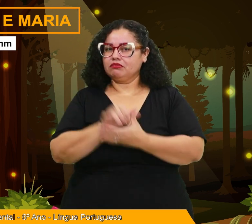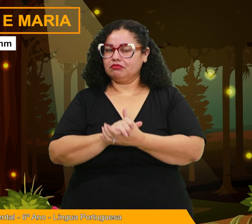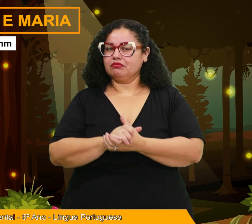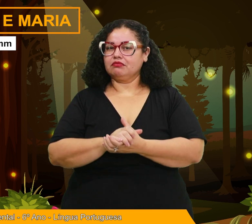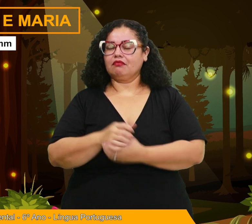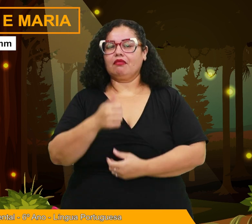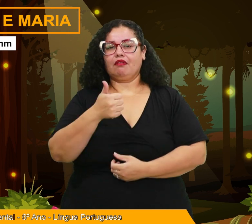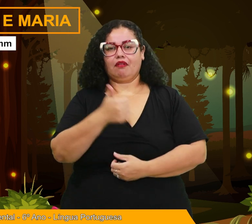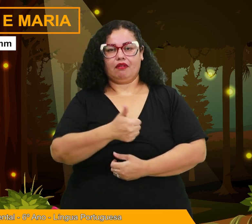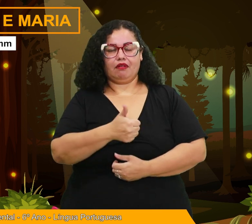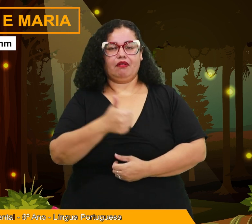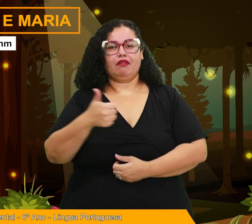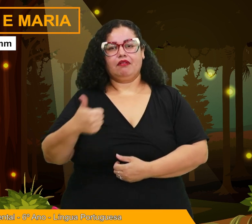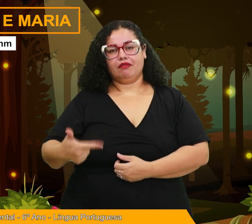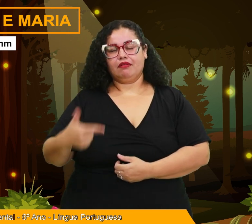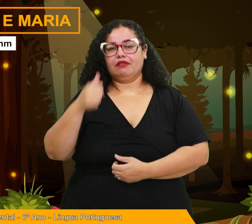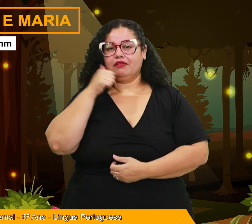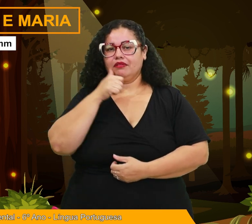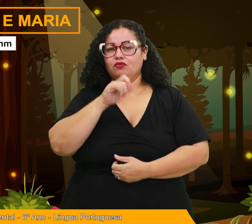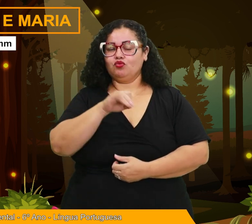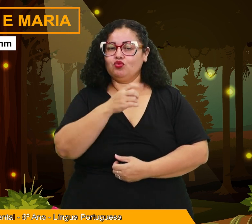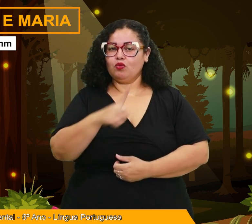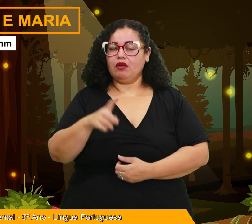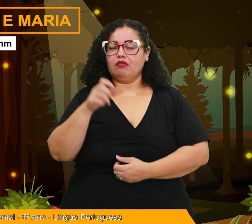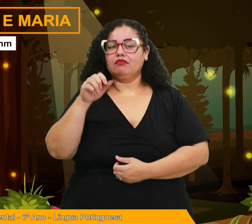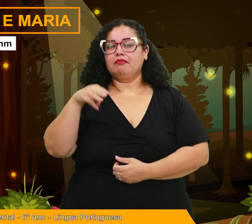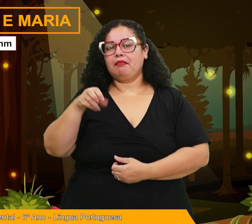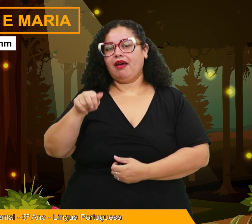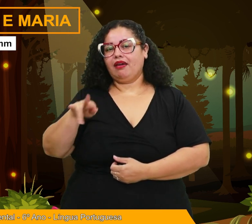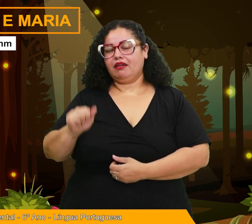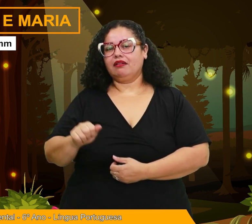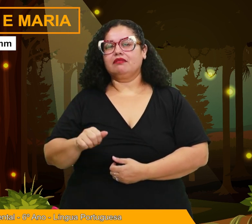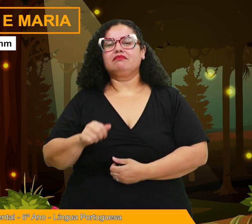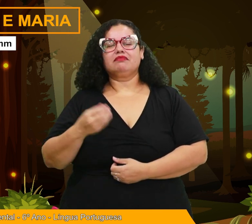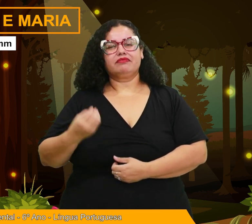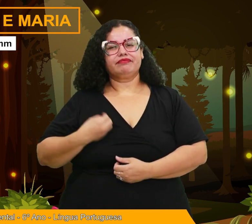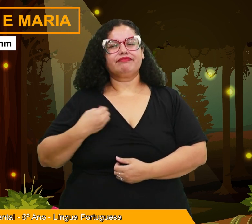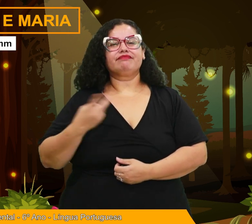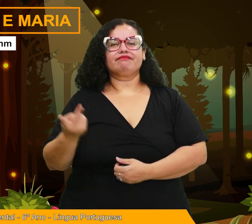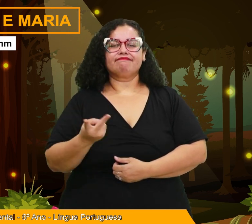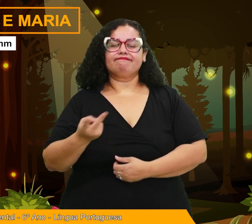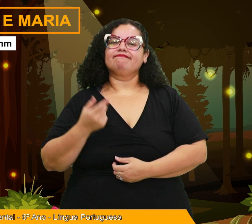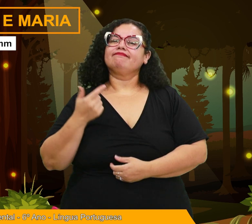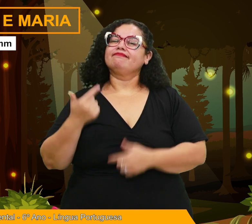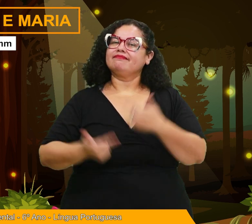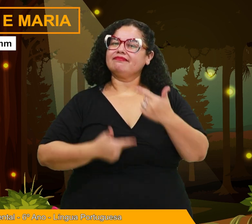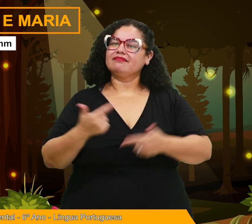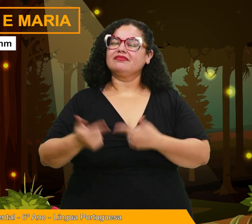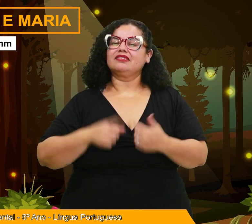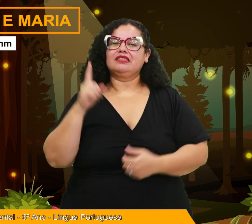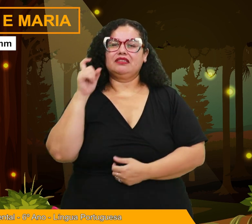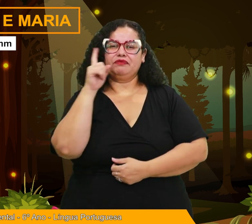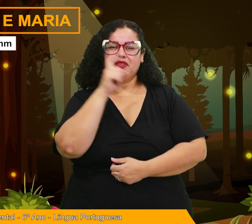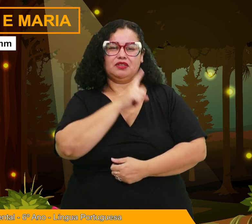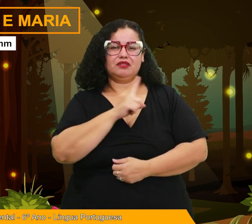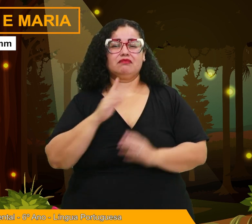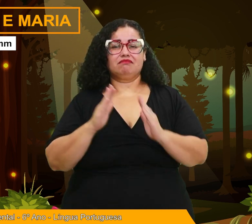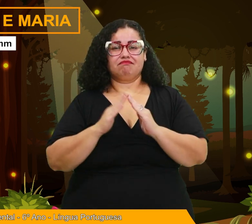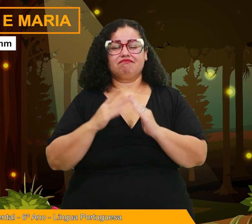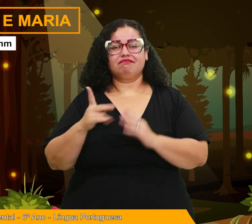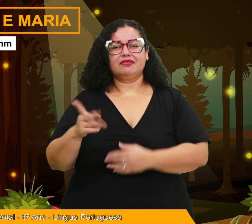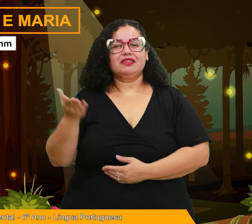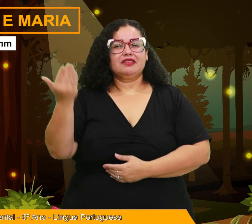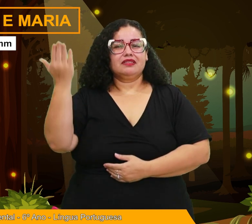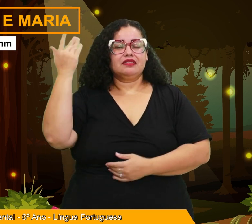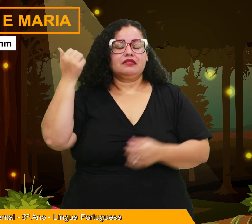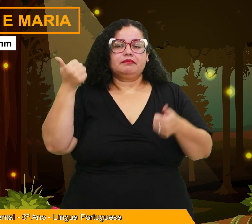garoto chamava-se João e a menina Maria. A vida sempre fora difícil na casa do lenhador, mas naquela época as coisas